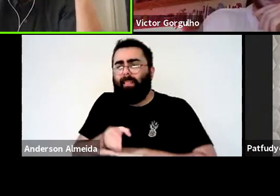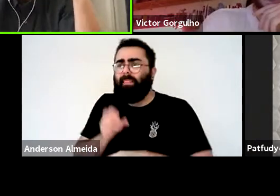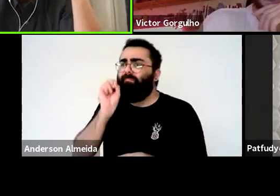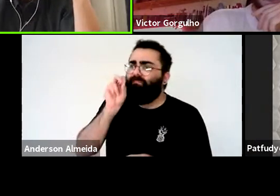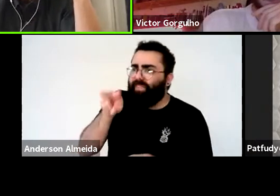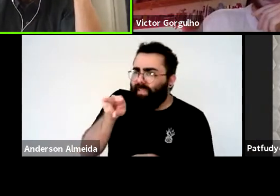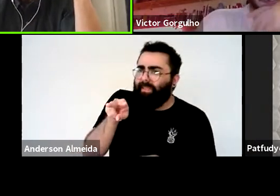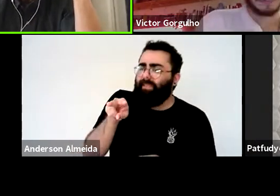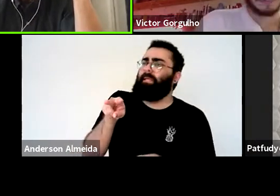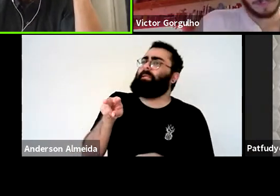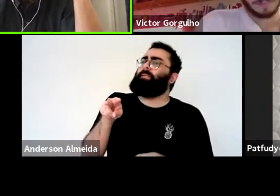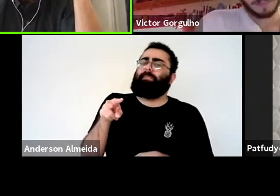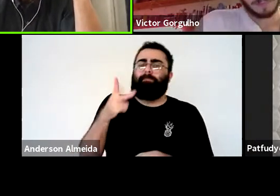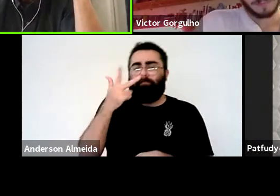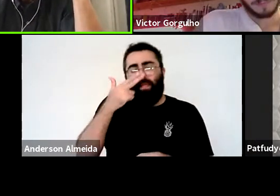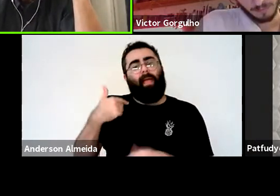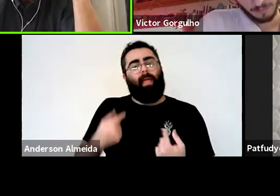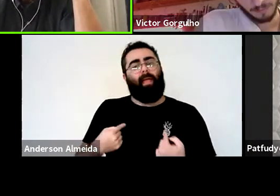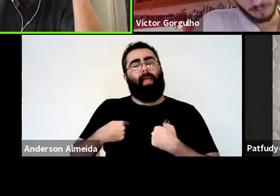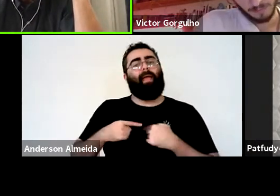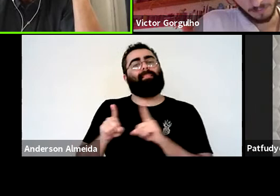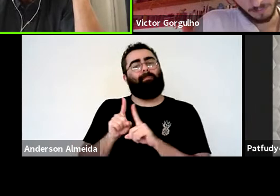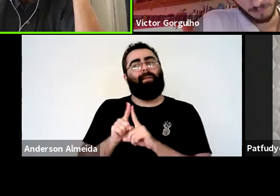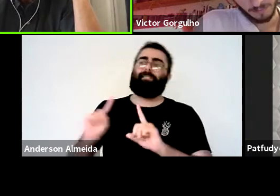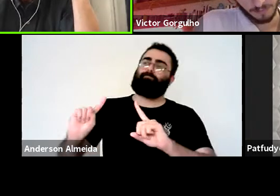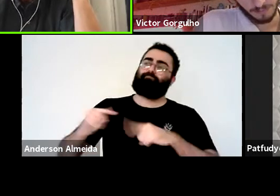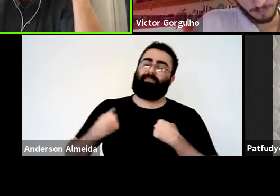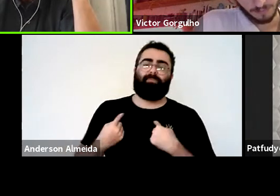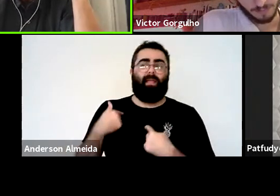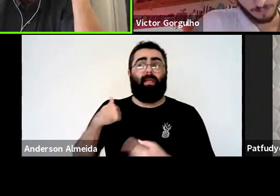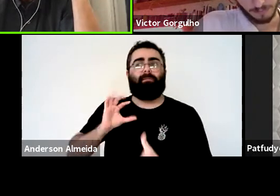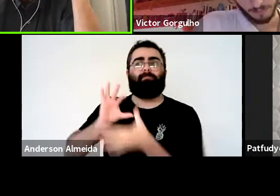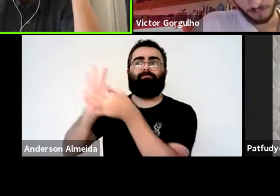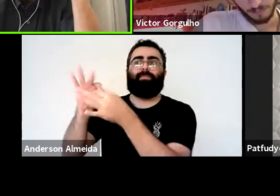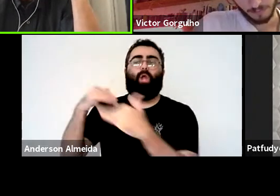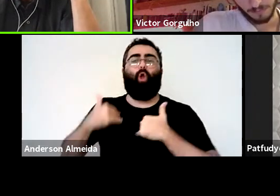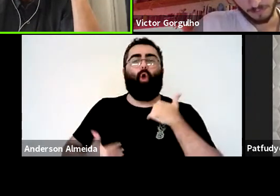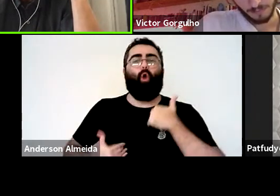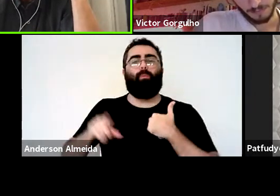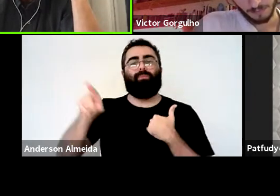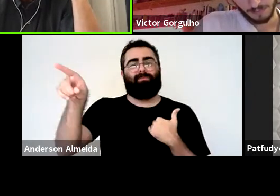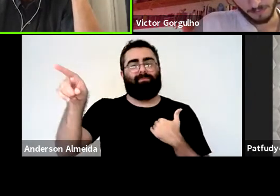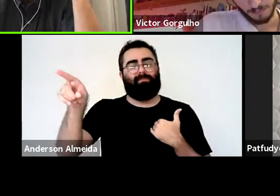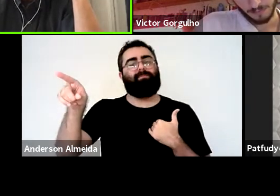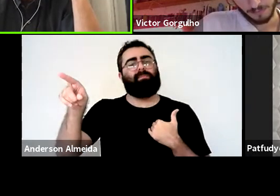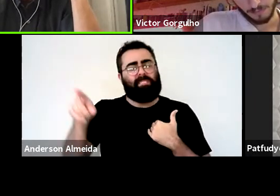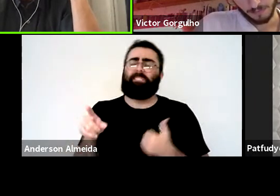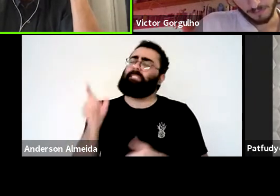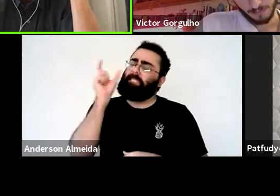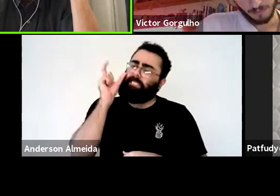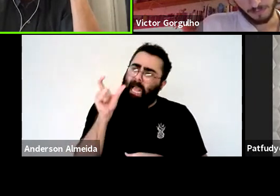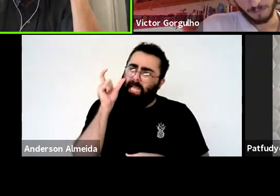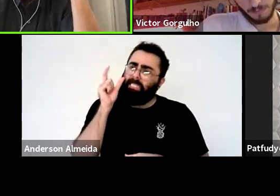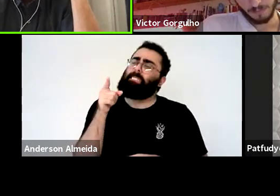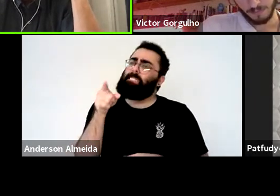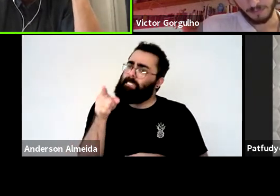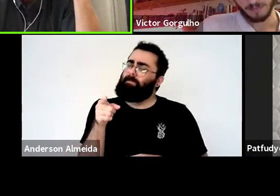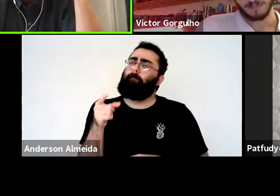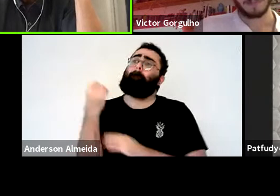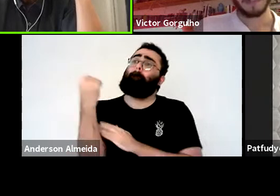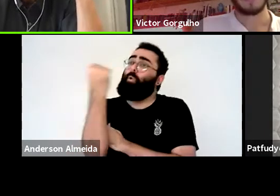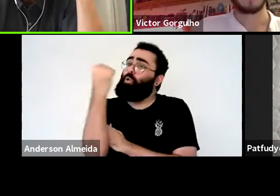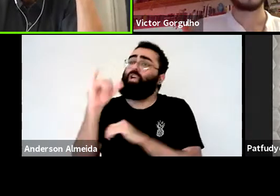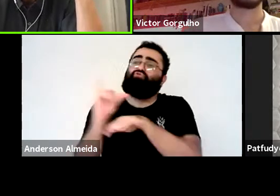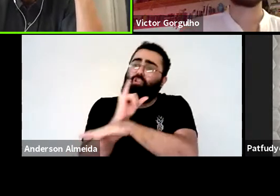o suor. Você também participa desse corpo. E isso é muito interessante. Isso é muito, muito poderoso. E aí eu